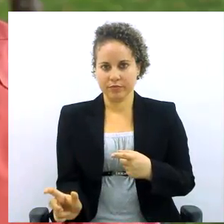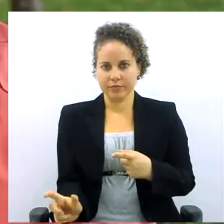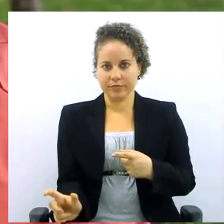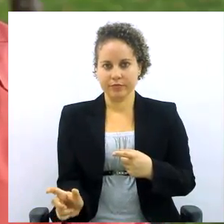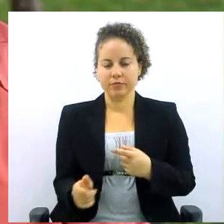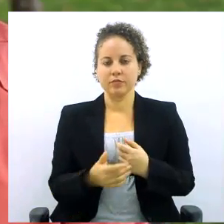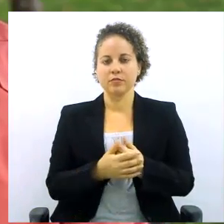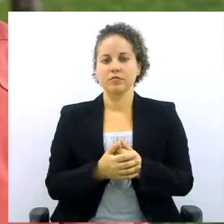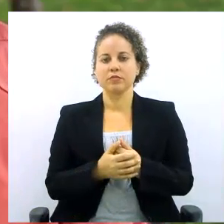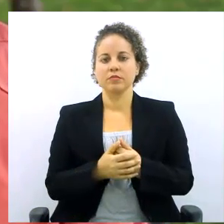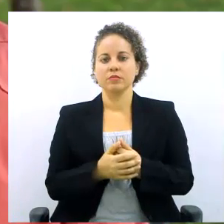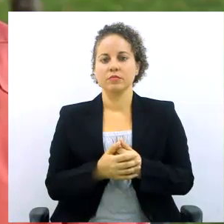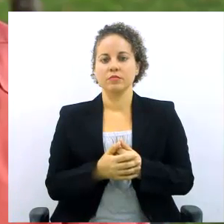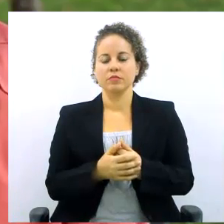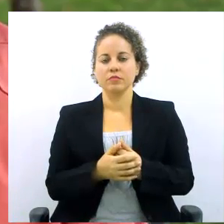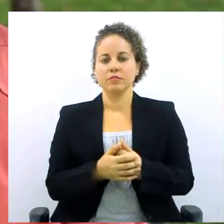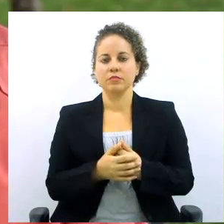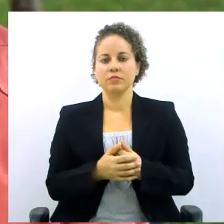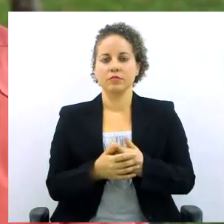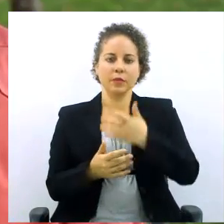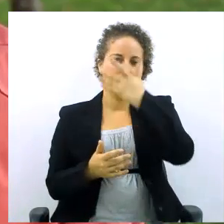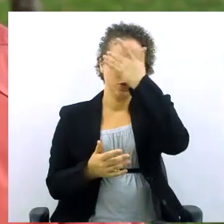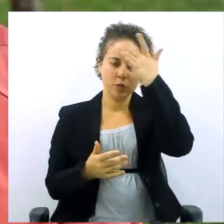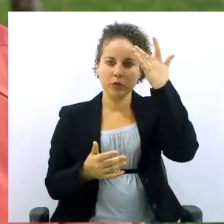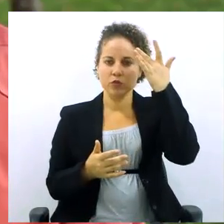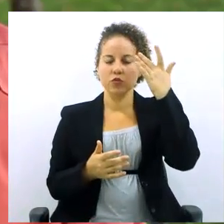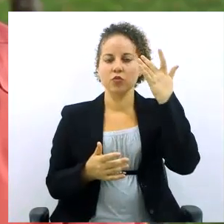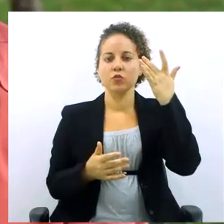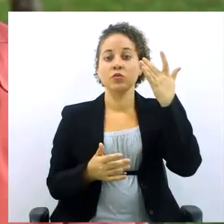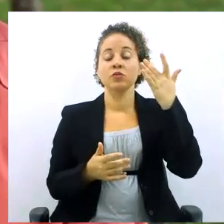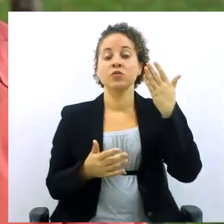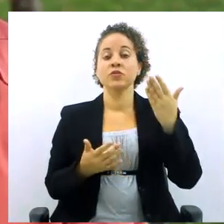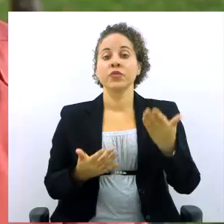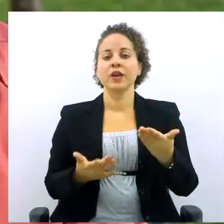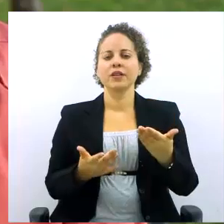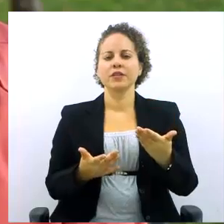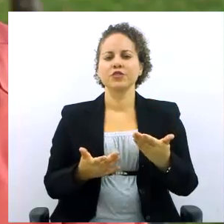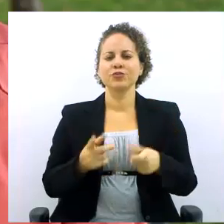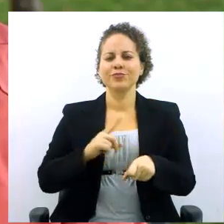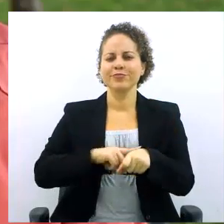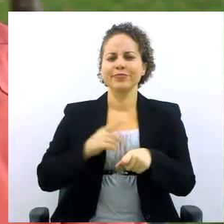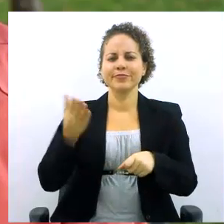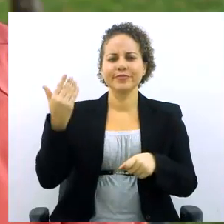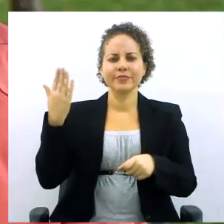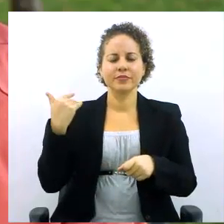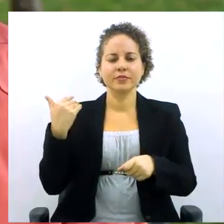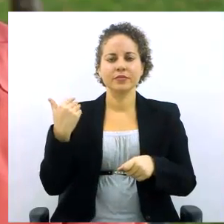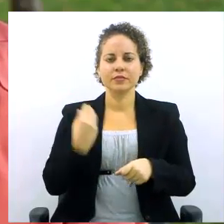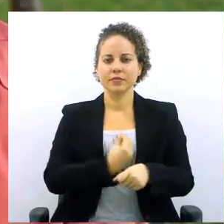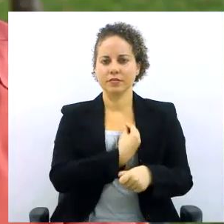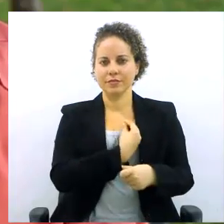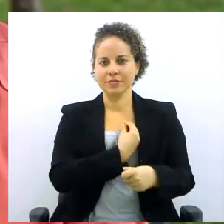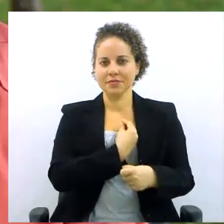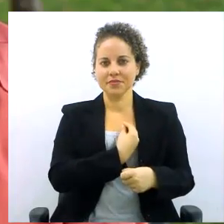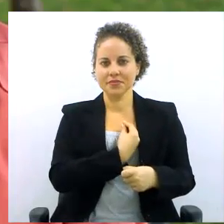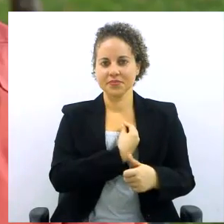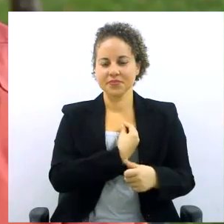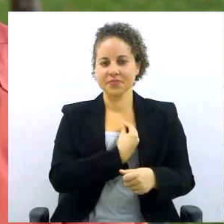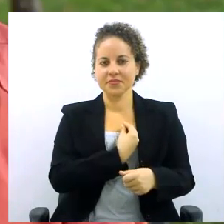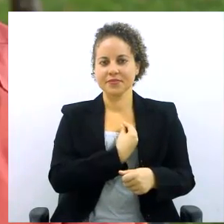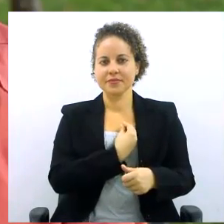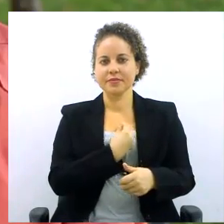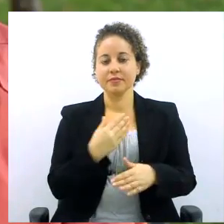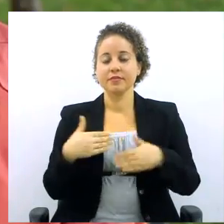é o homem faz parte de uma época da humanidade em que